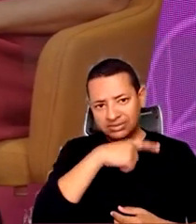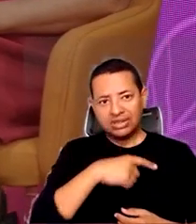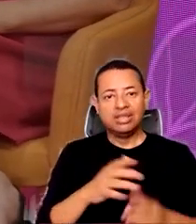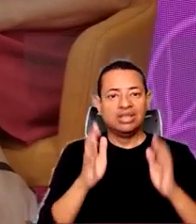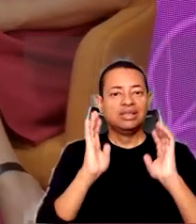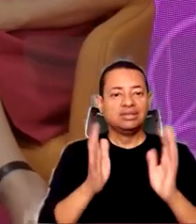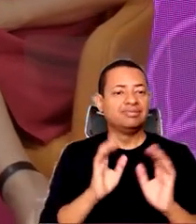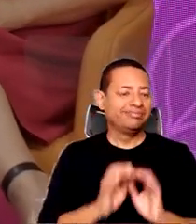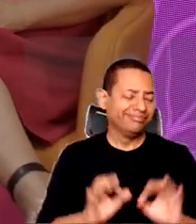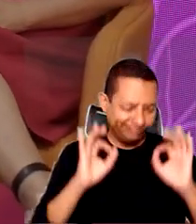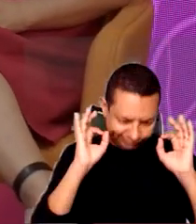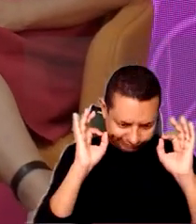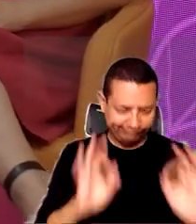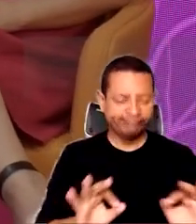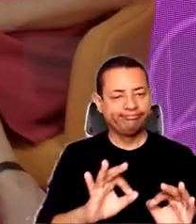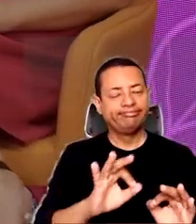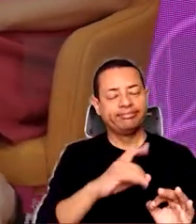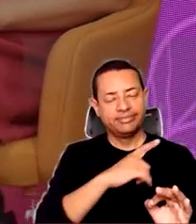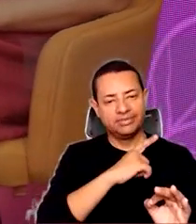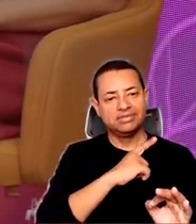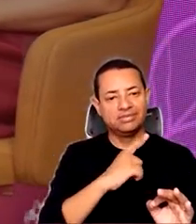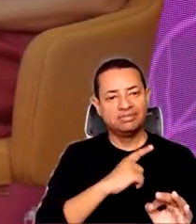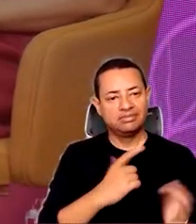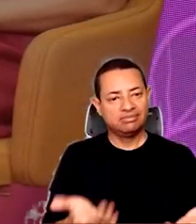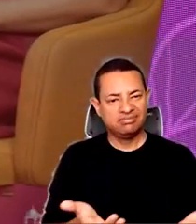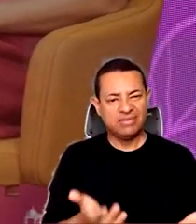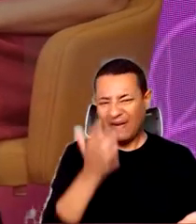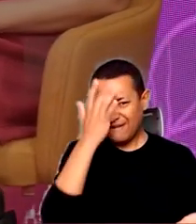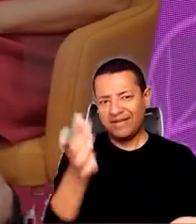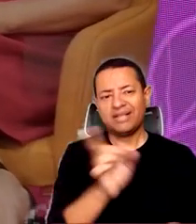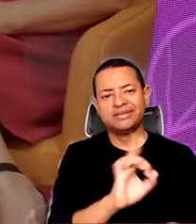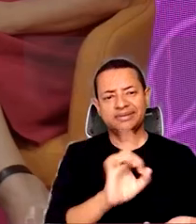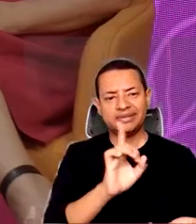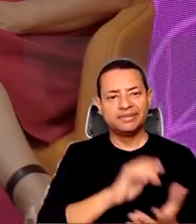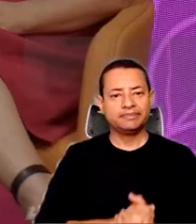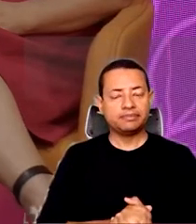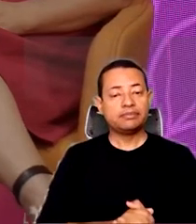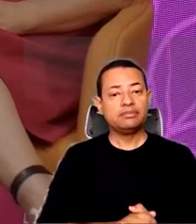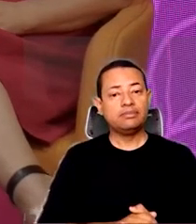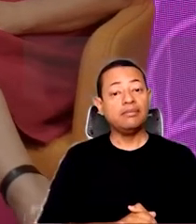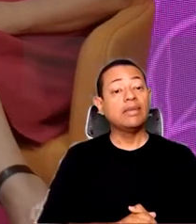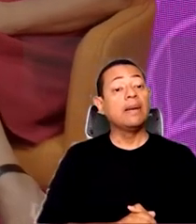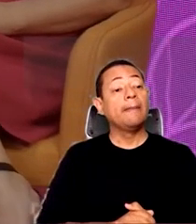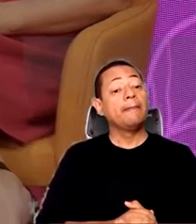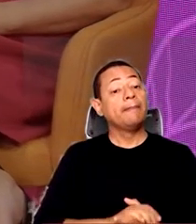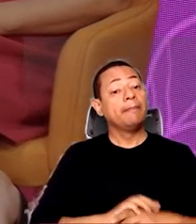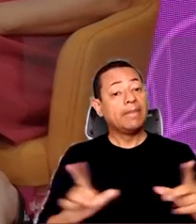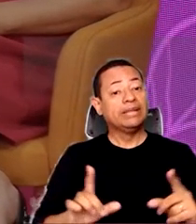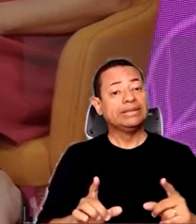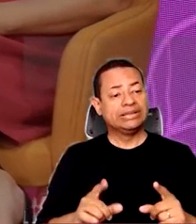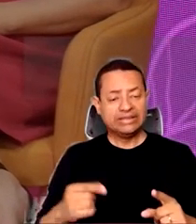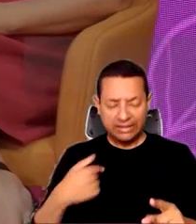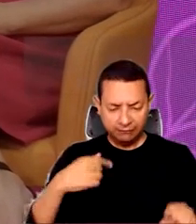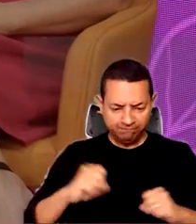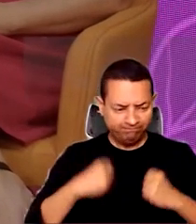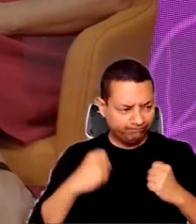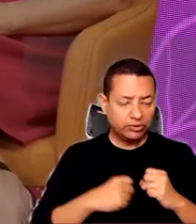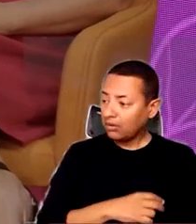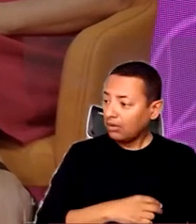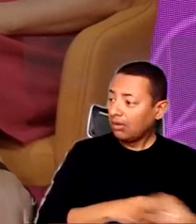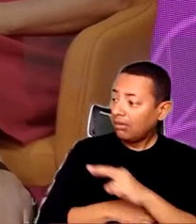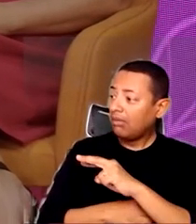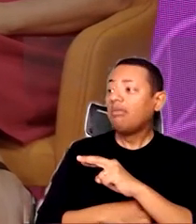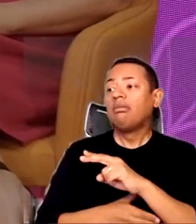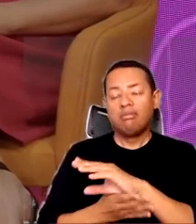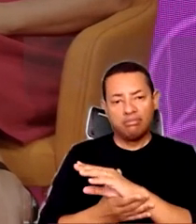presentes já tá já é certo já é certo não é não é fácil mas a gente inspirar outras